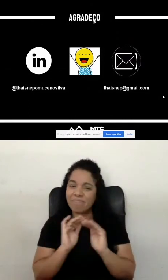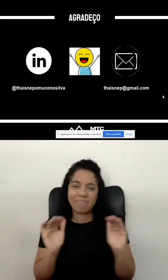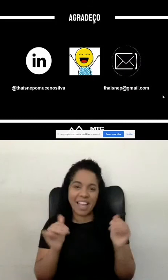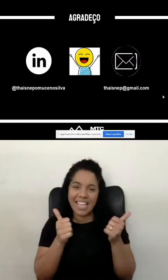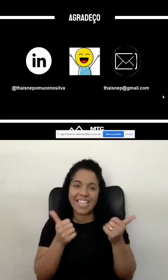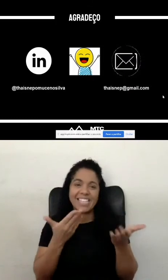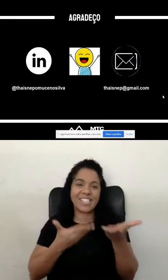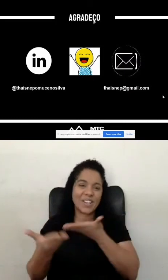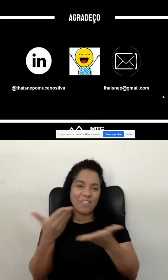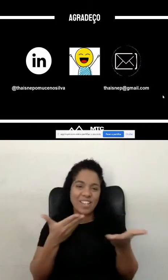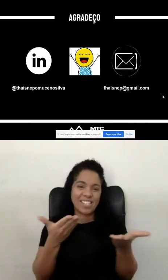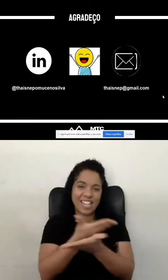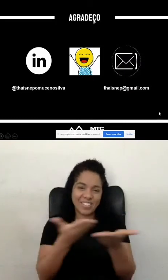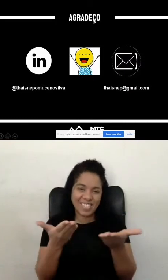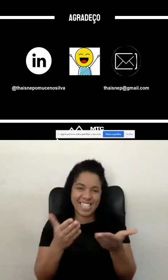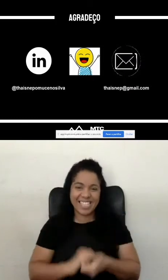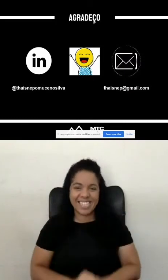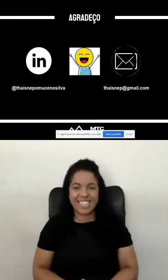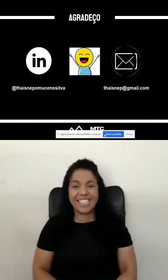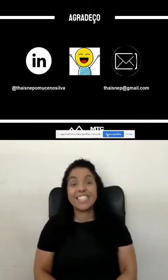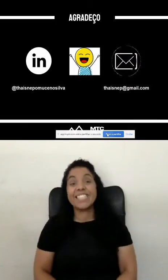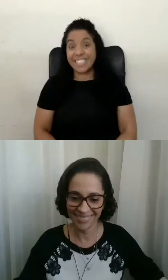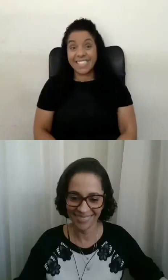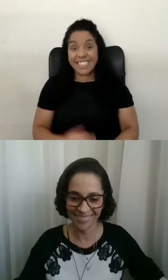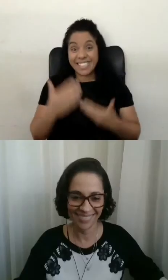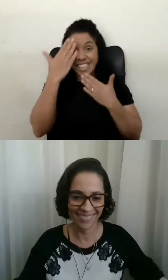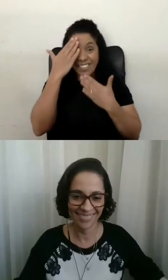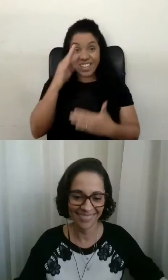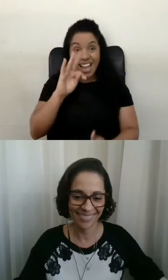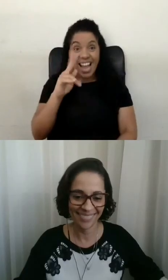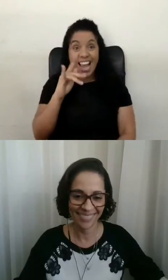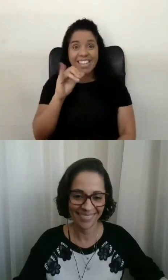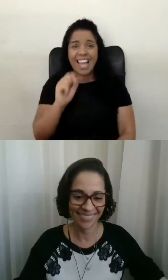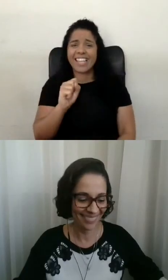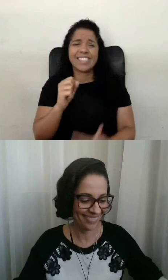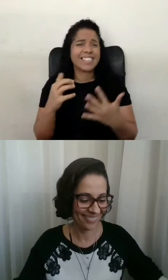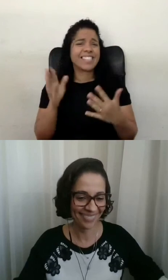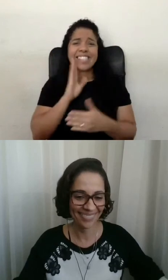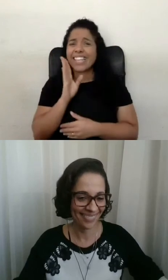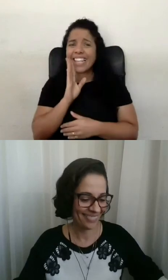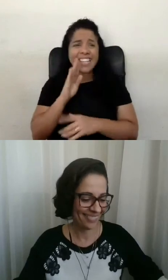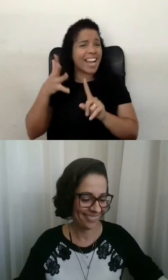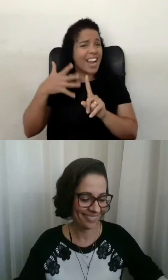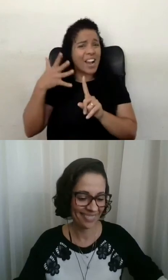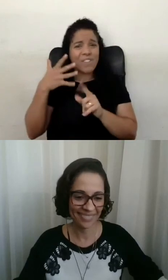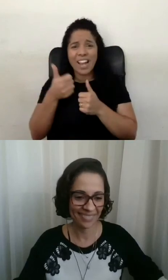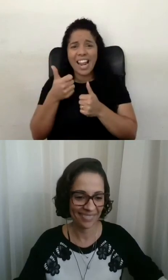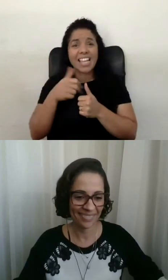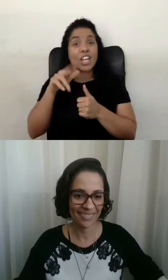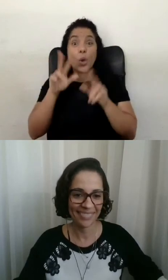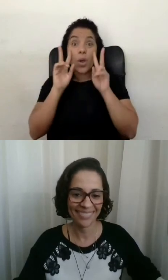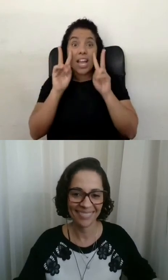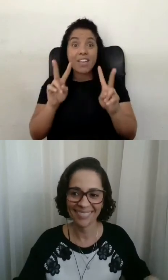para compartilhar com vocês. Obrigada, Thaís. Que mensagem legal essa palestra. Eu nunca tinha visto